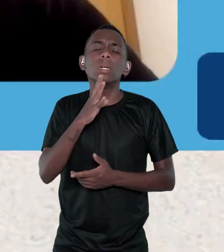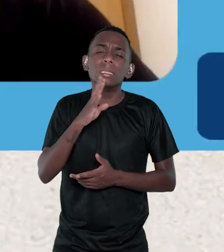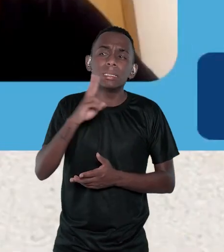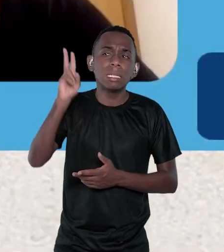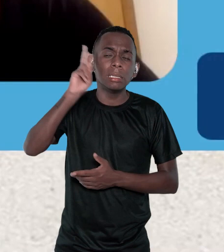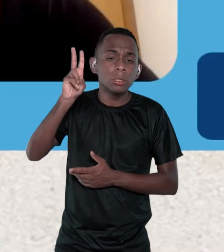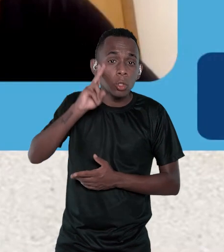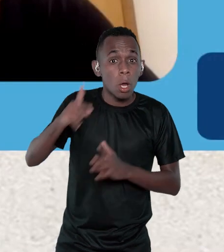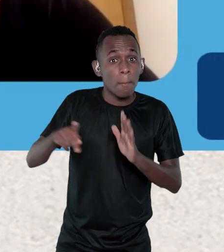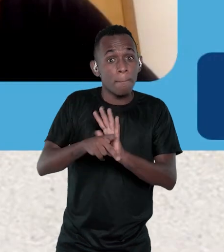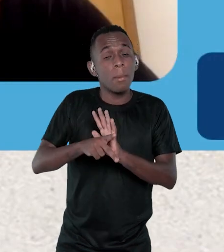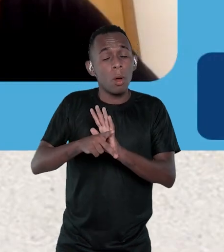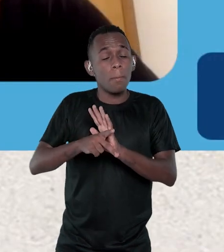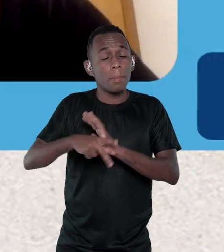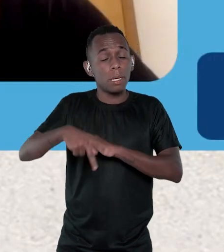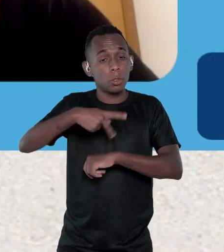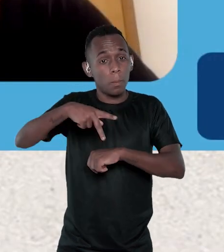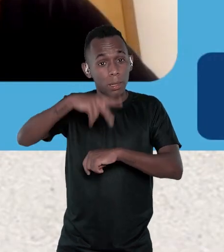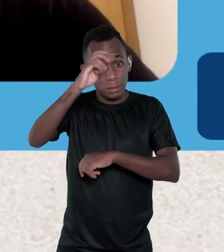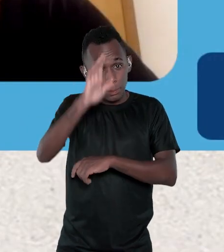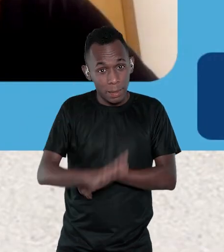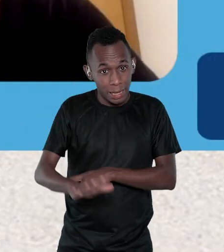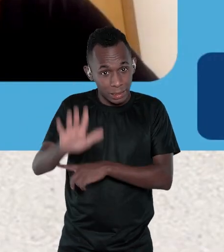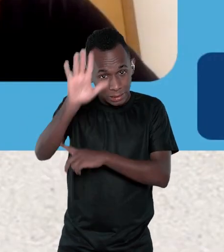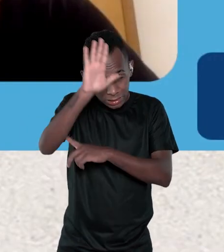essas histórias que fazem parte do Brasil,